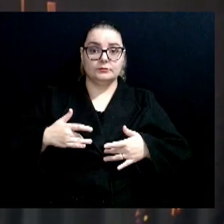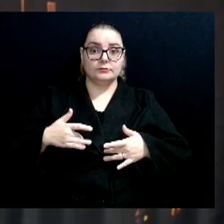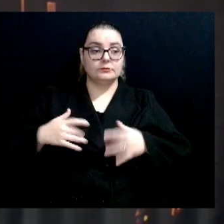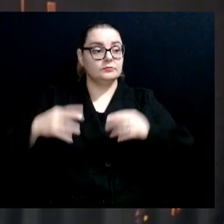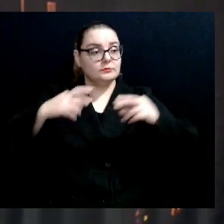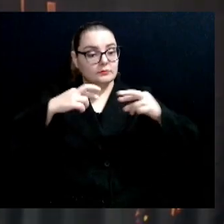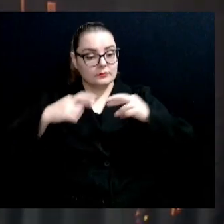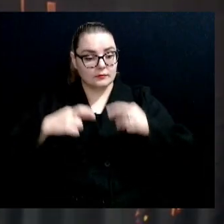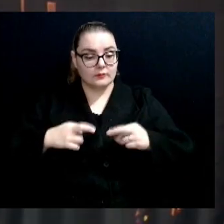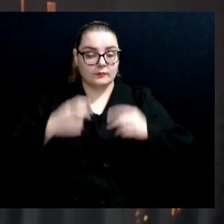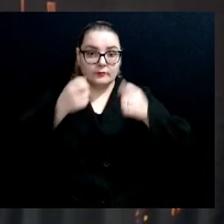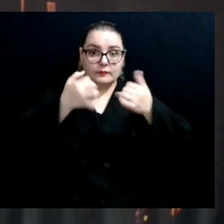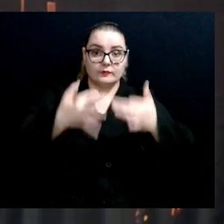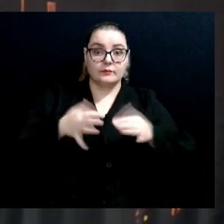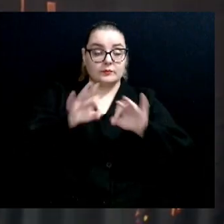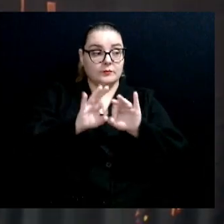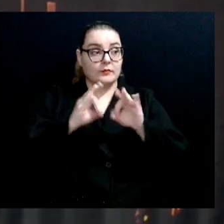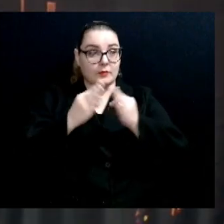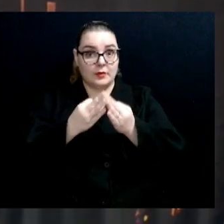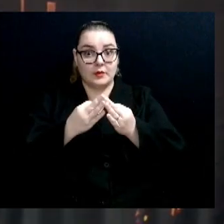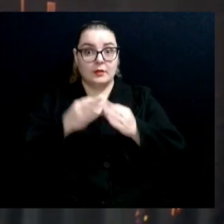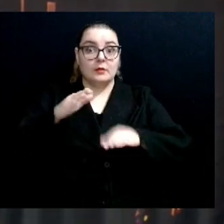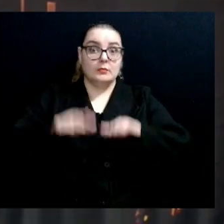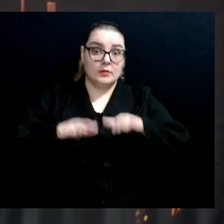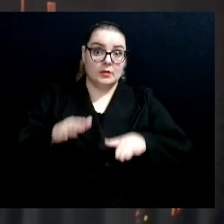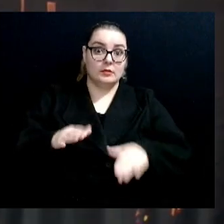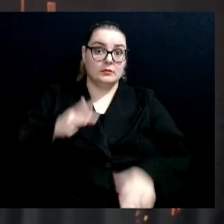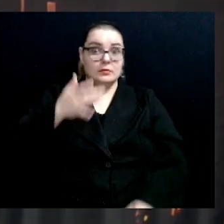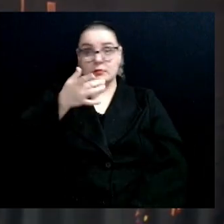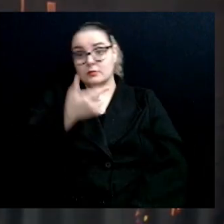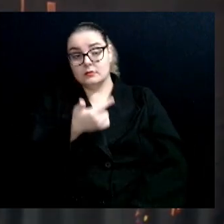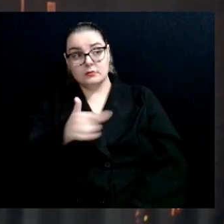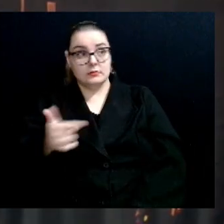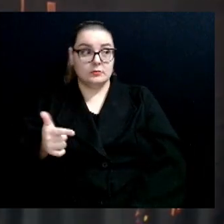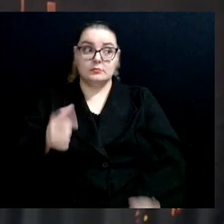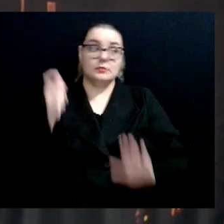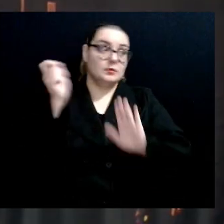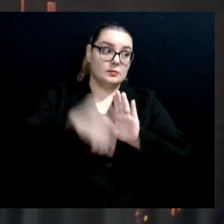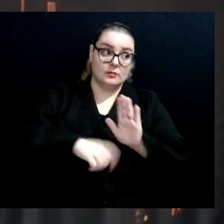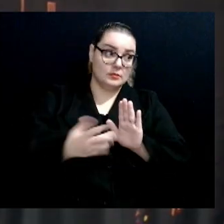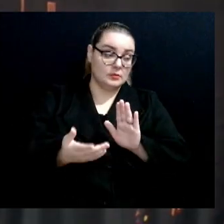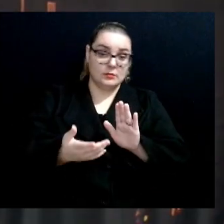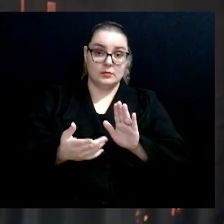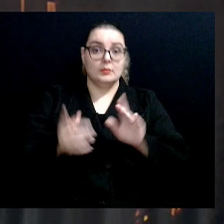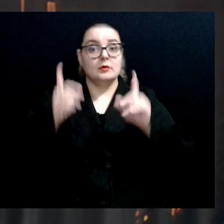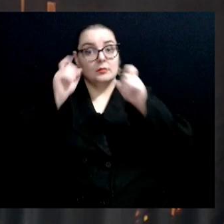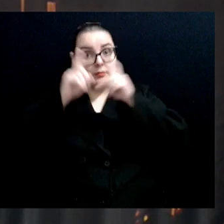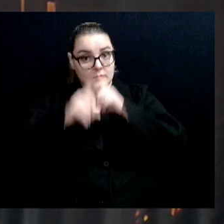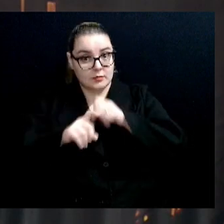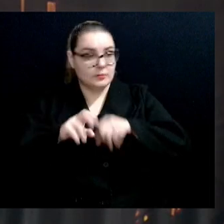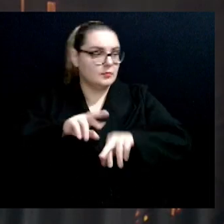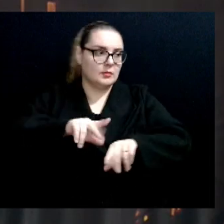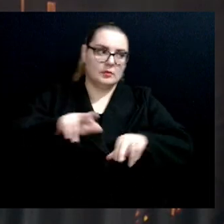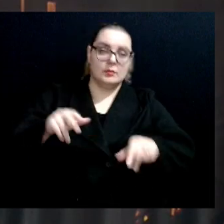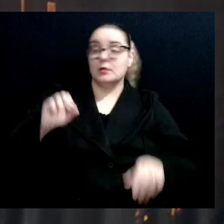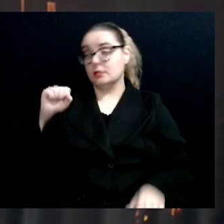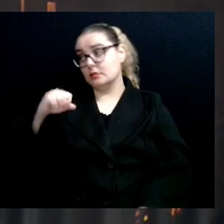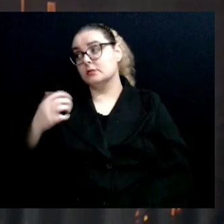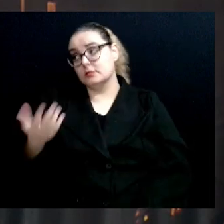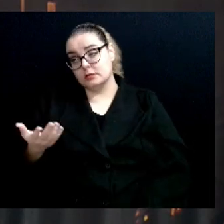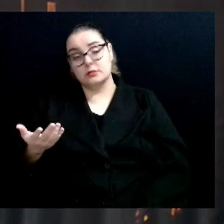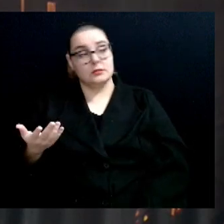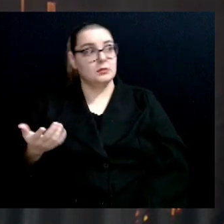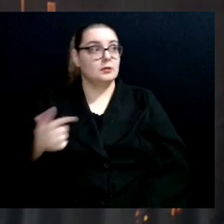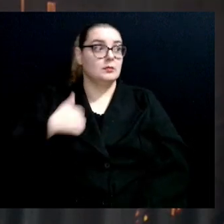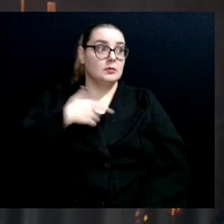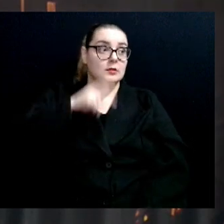as famílias, mas muitas vezes eles não são executados, né, por dificuldades diversas, né? Mas a gente vê no caso do